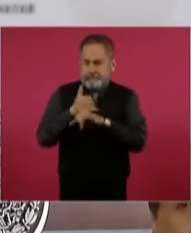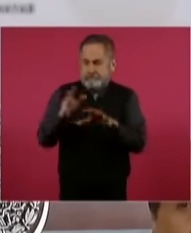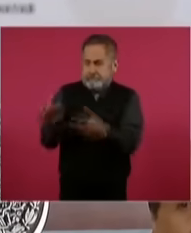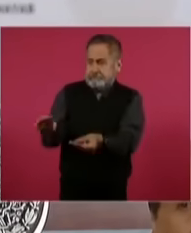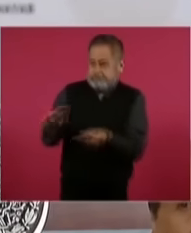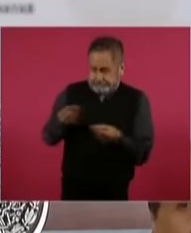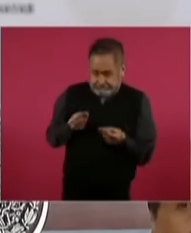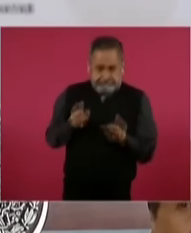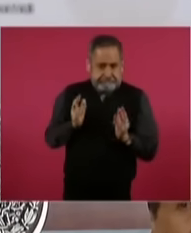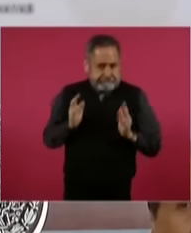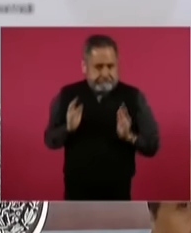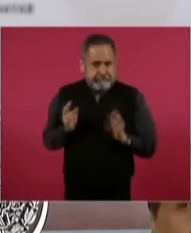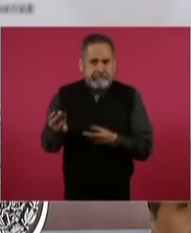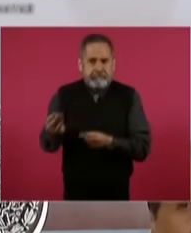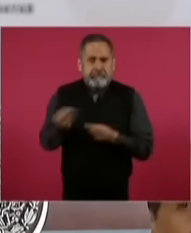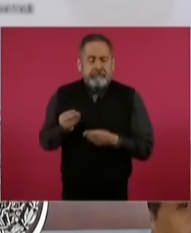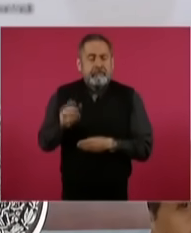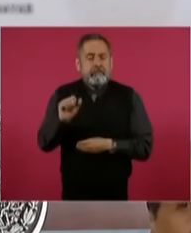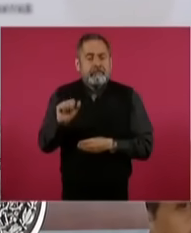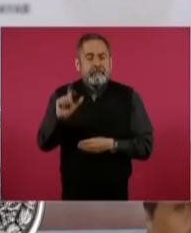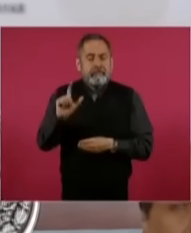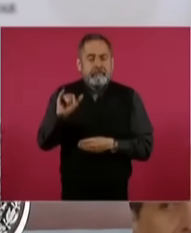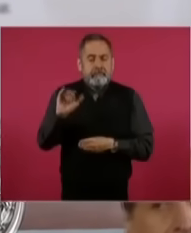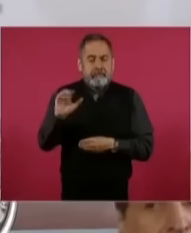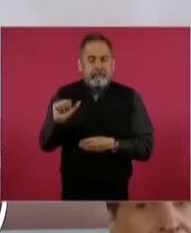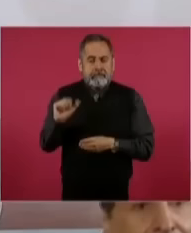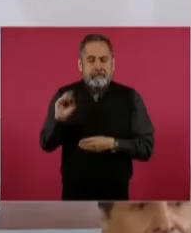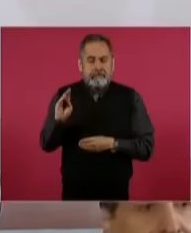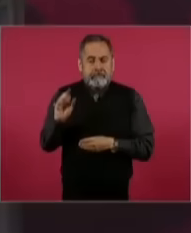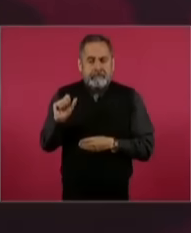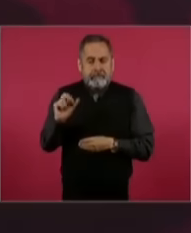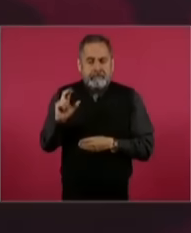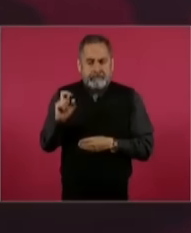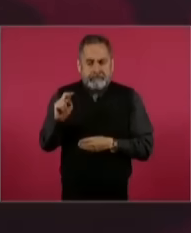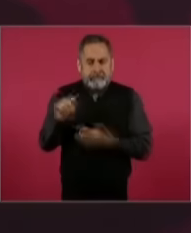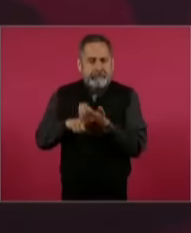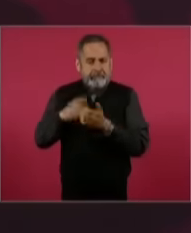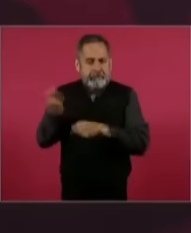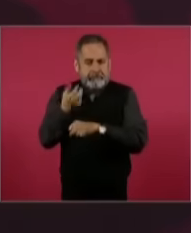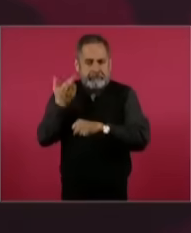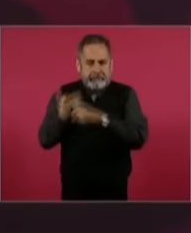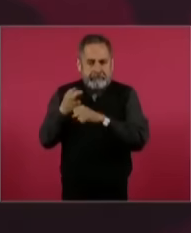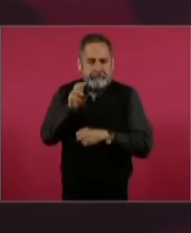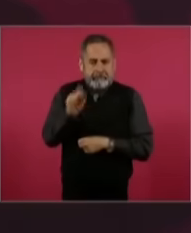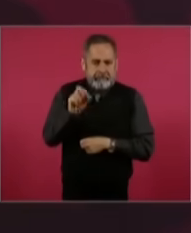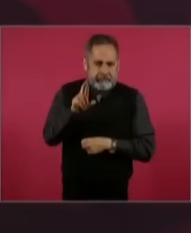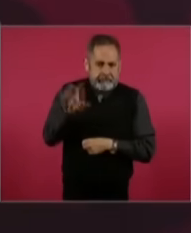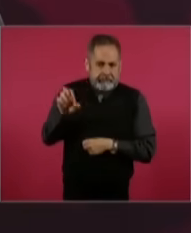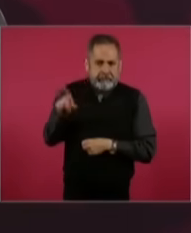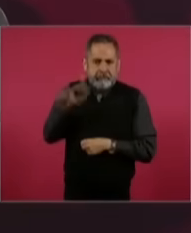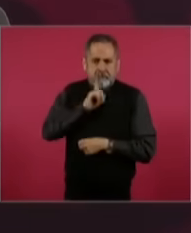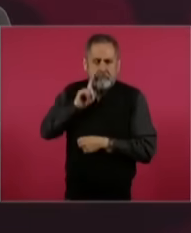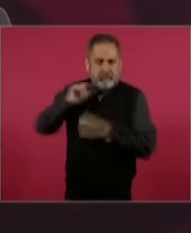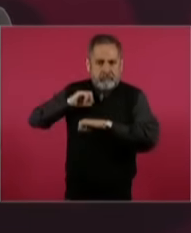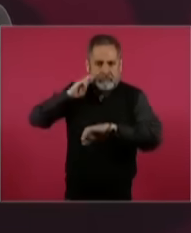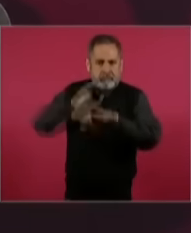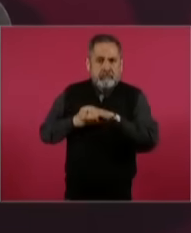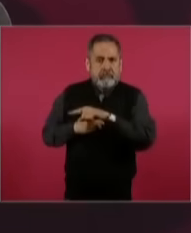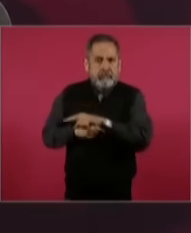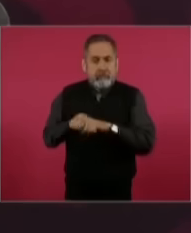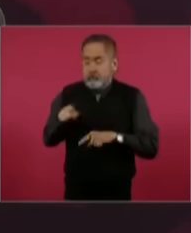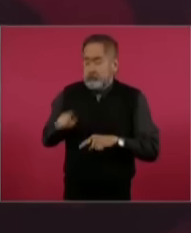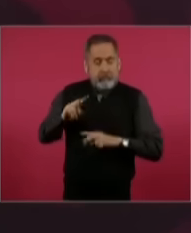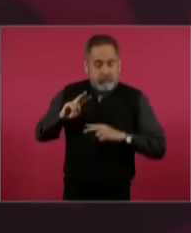vocês bem colocaram, tem uma série de suspeições internacionais. Bom, no caso desta ligação que aconteceu, depois foi feito